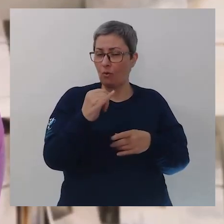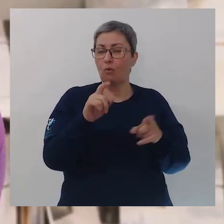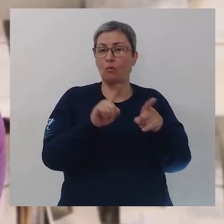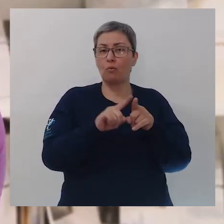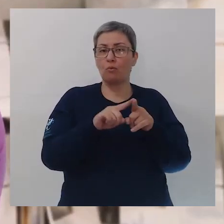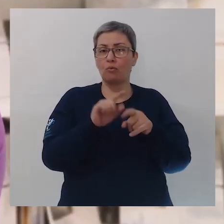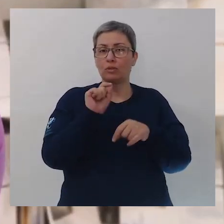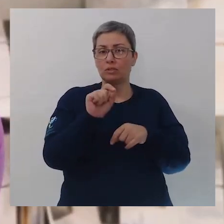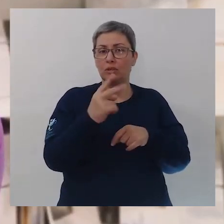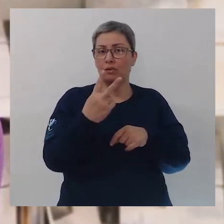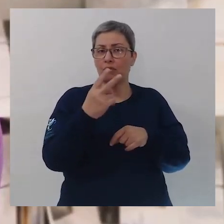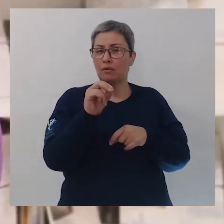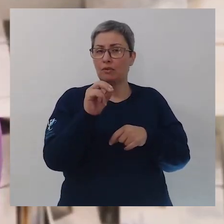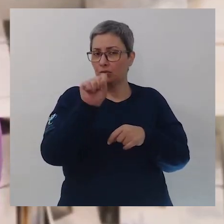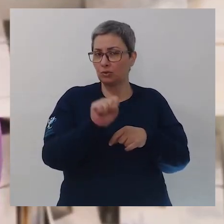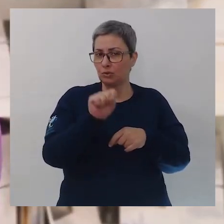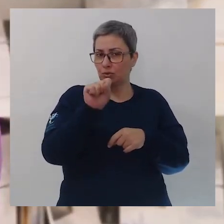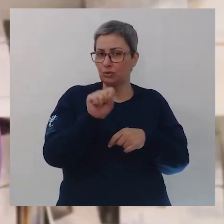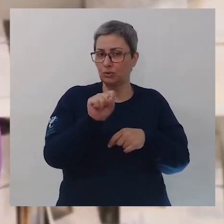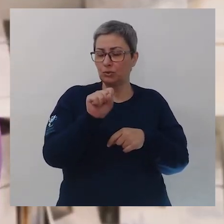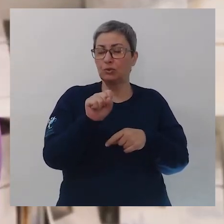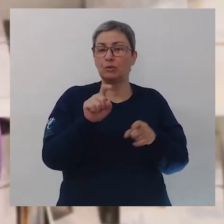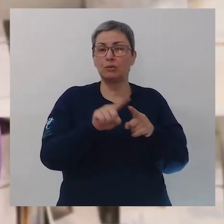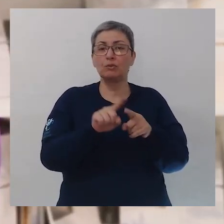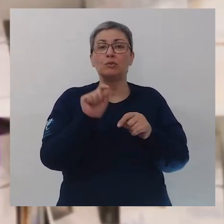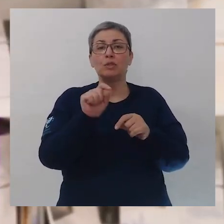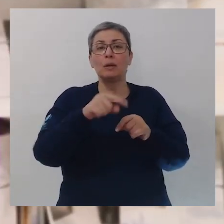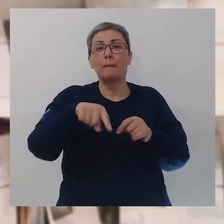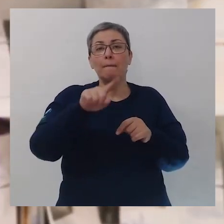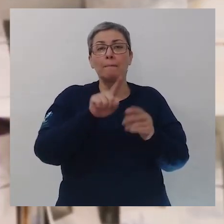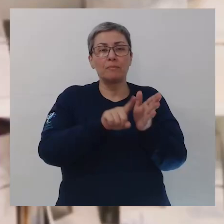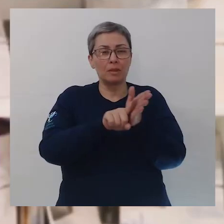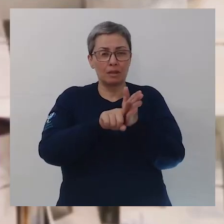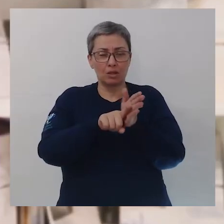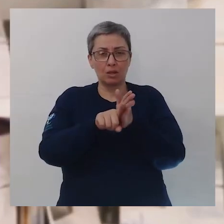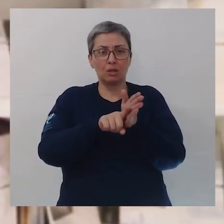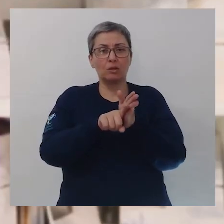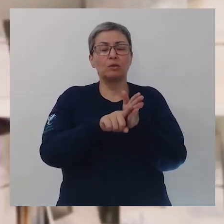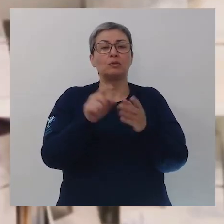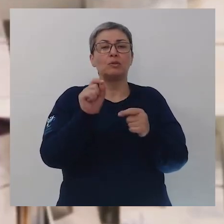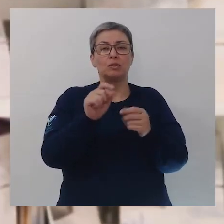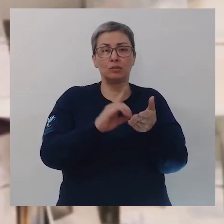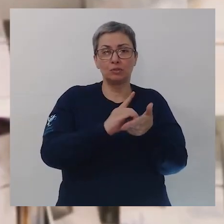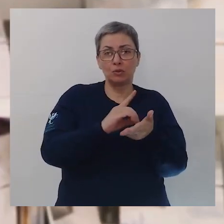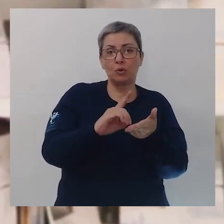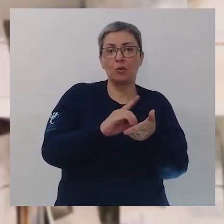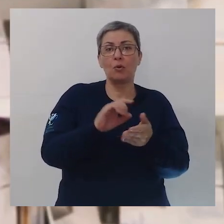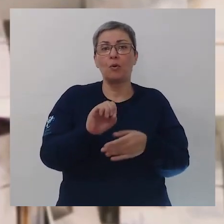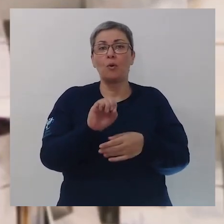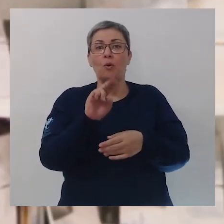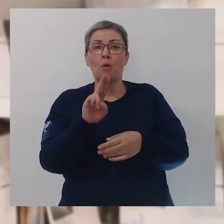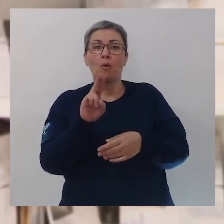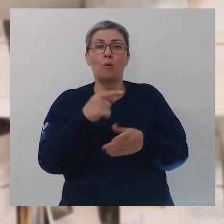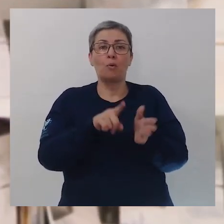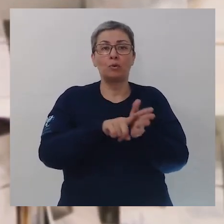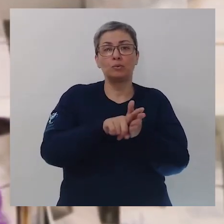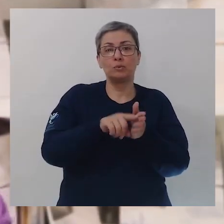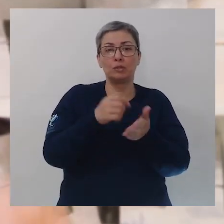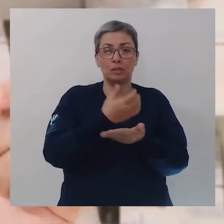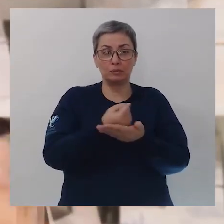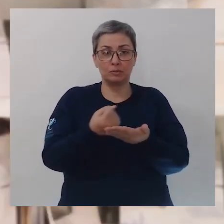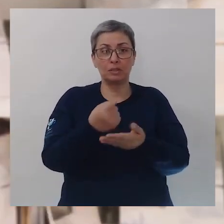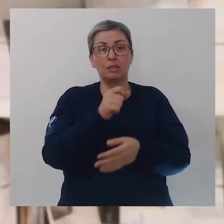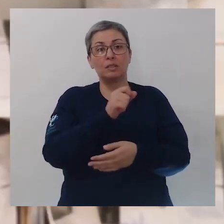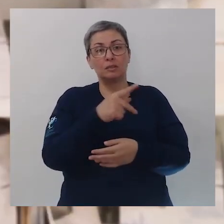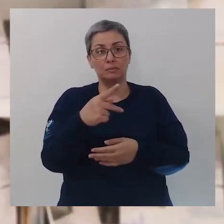Eu vou te dar aí 20 segundos para você pesquisar no dicionário ou